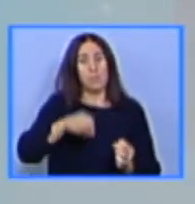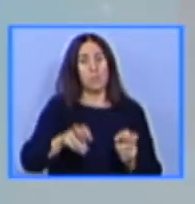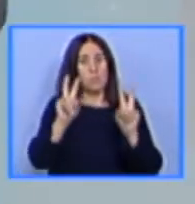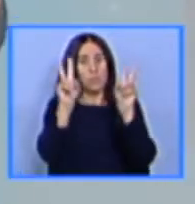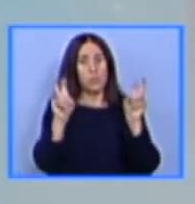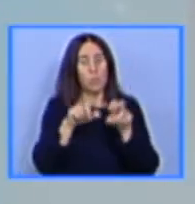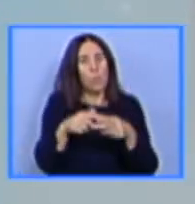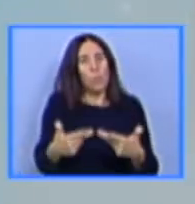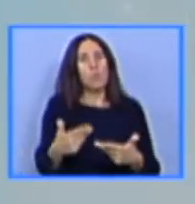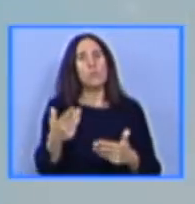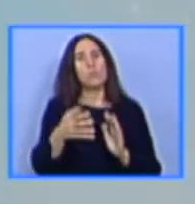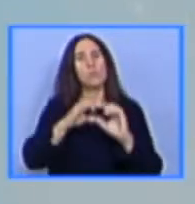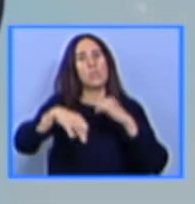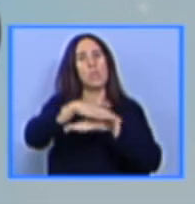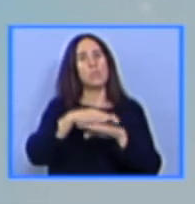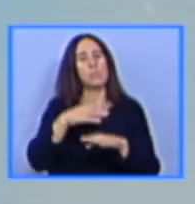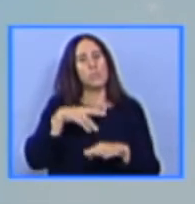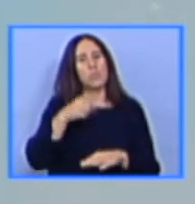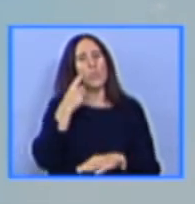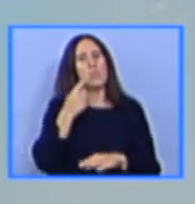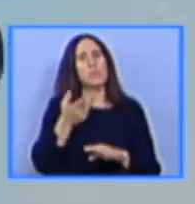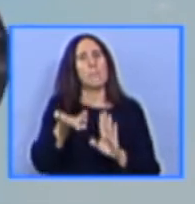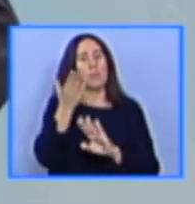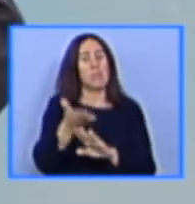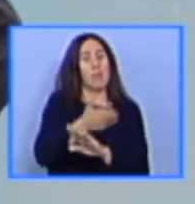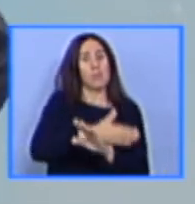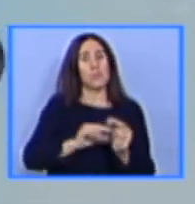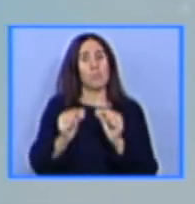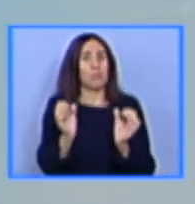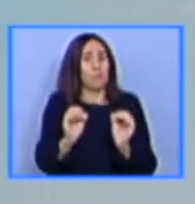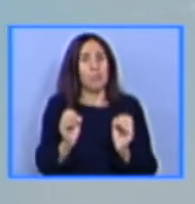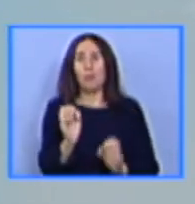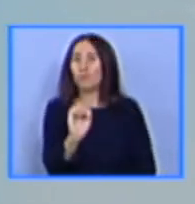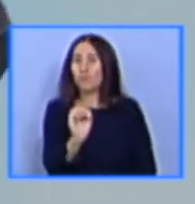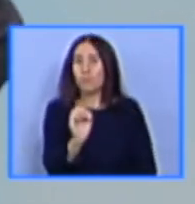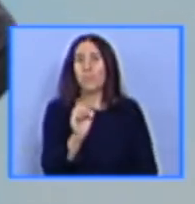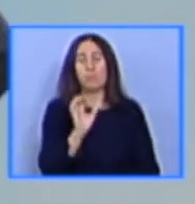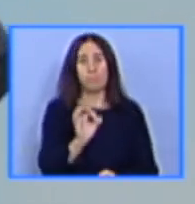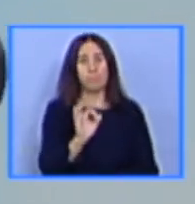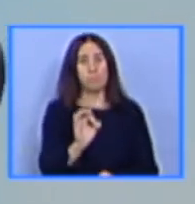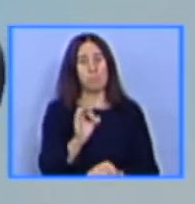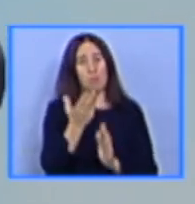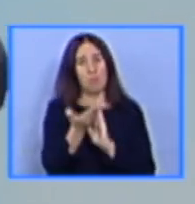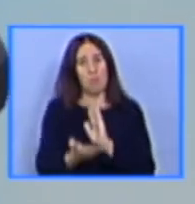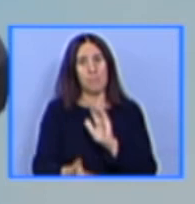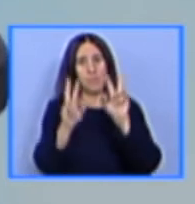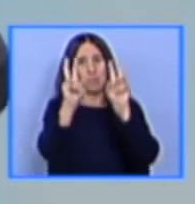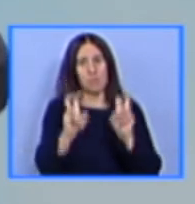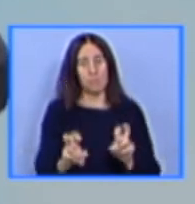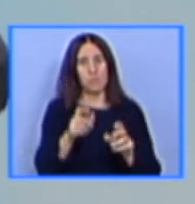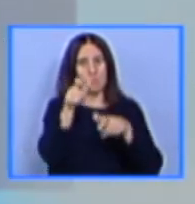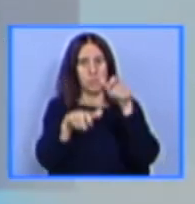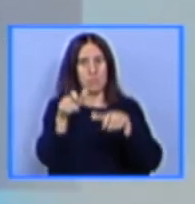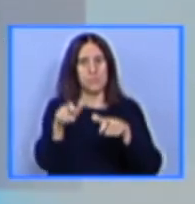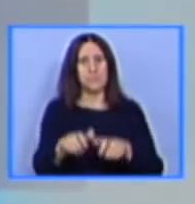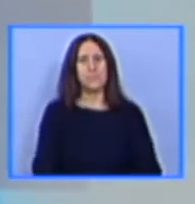questão mais conhecida na sociedade portuguesa do que era antes do debate existir. E, portanto, acontece da mesma maneira em todos estes temas de civilização.